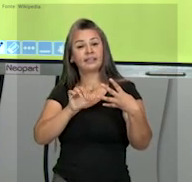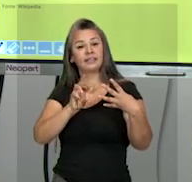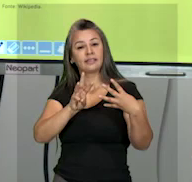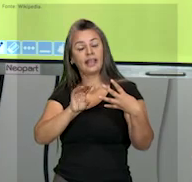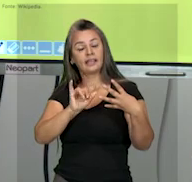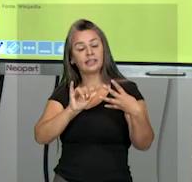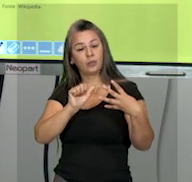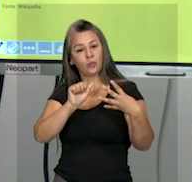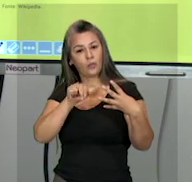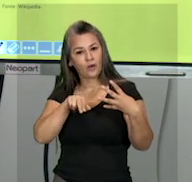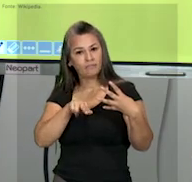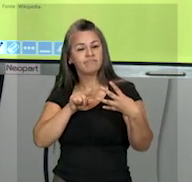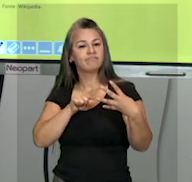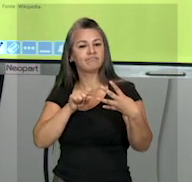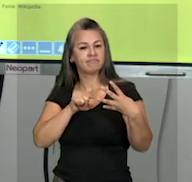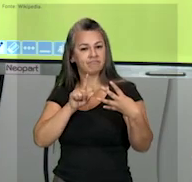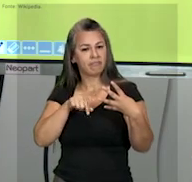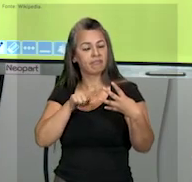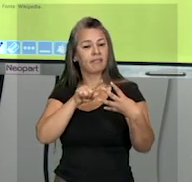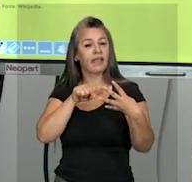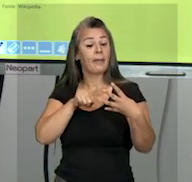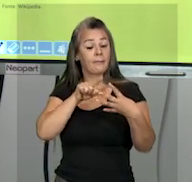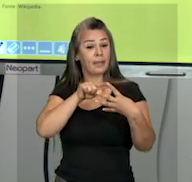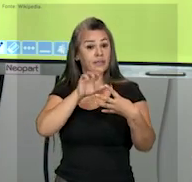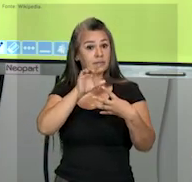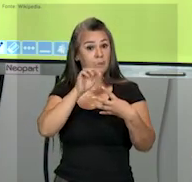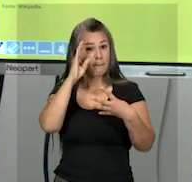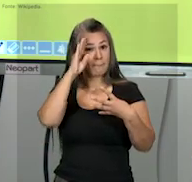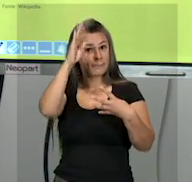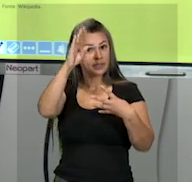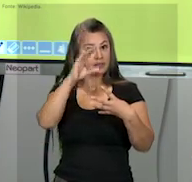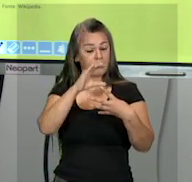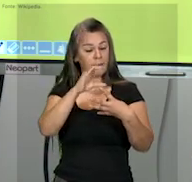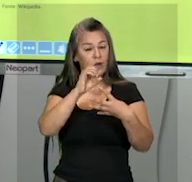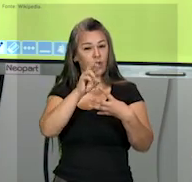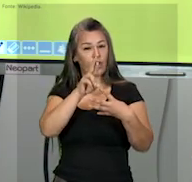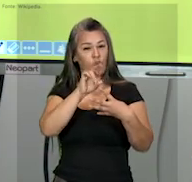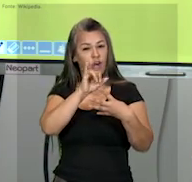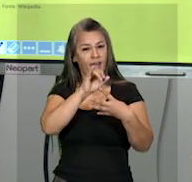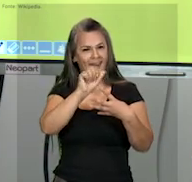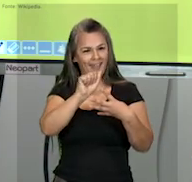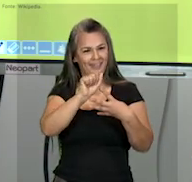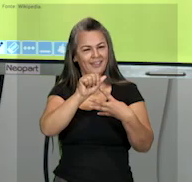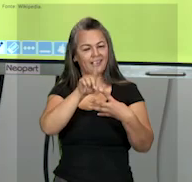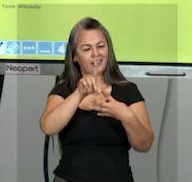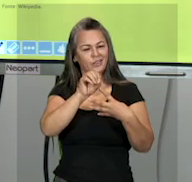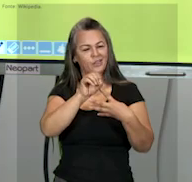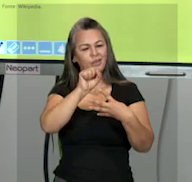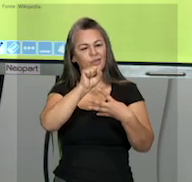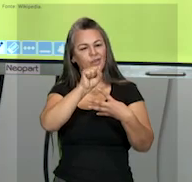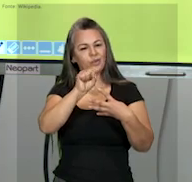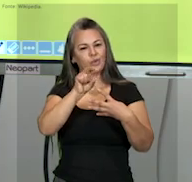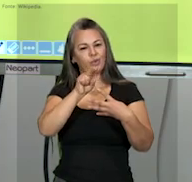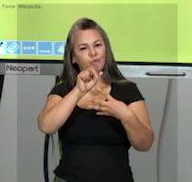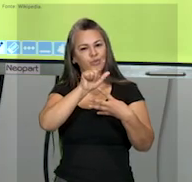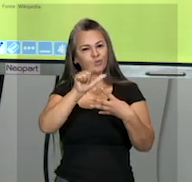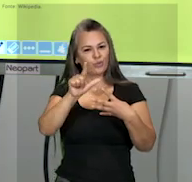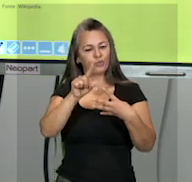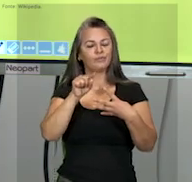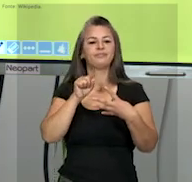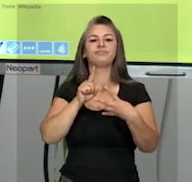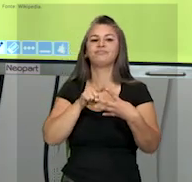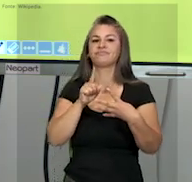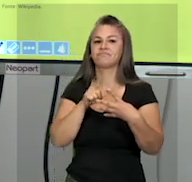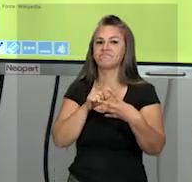expressiva quanto a Coreia do Sul. Na verdade, a Coreia do Sul ela é mais, em termos de projeção internacional, economia e